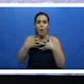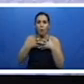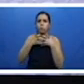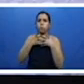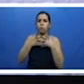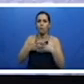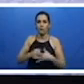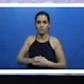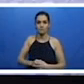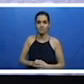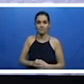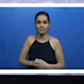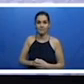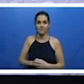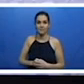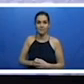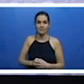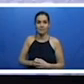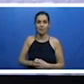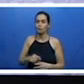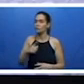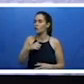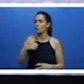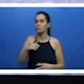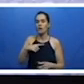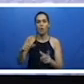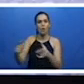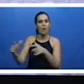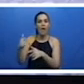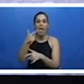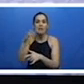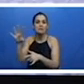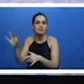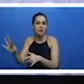repito, anfíbios nunca sobrevivem em ambiente que tenha um sal.